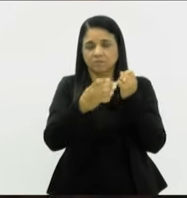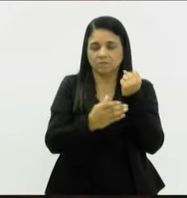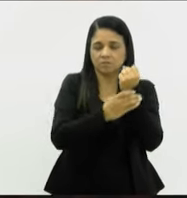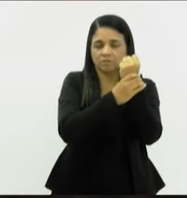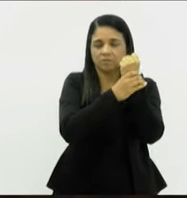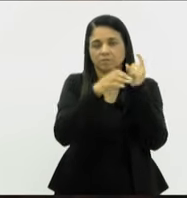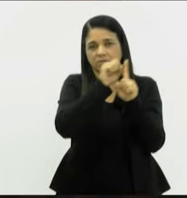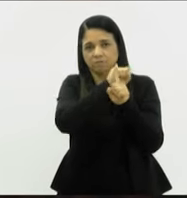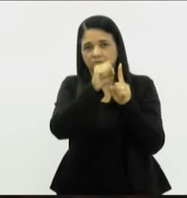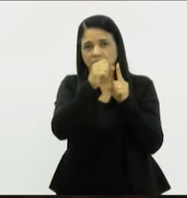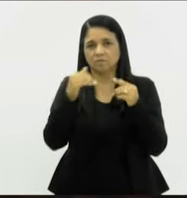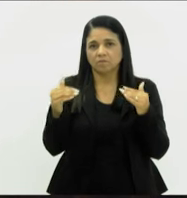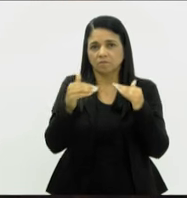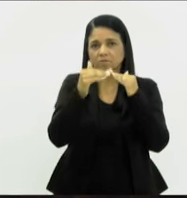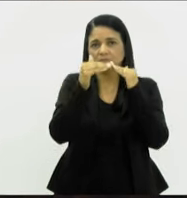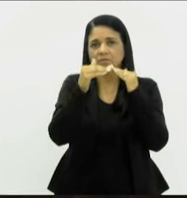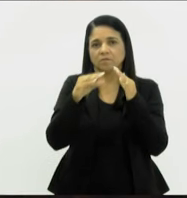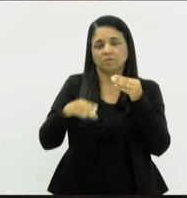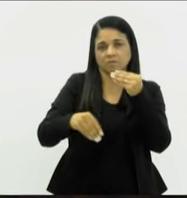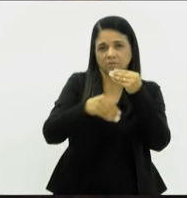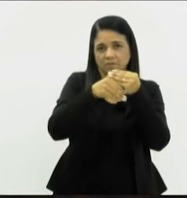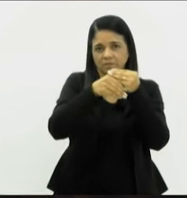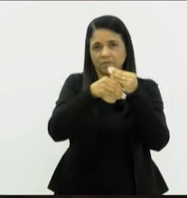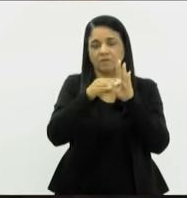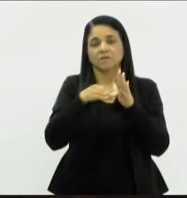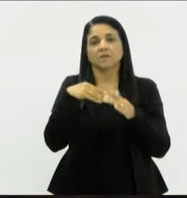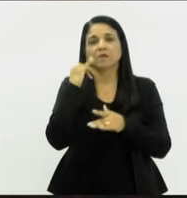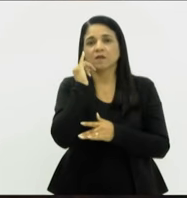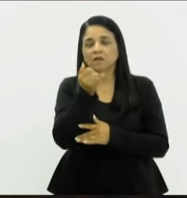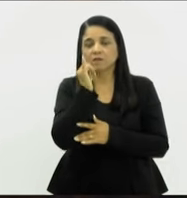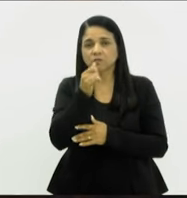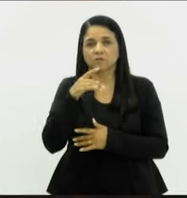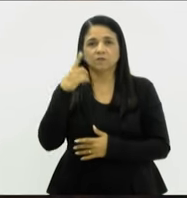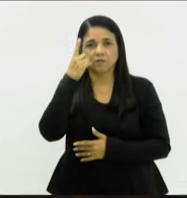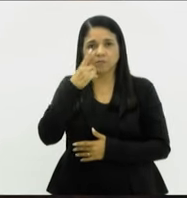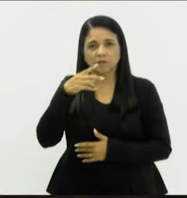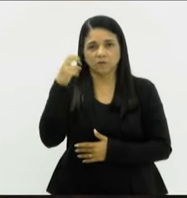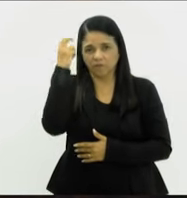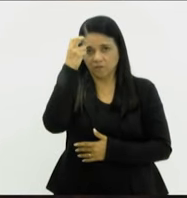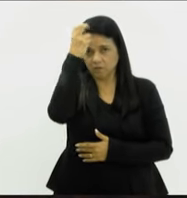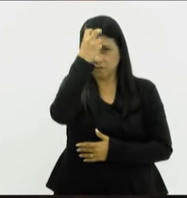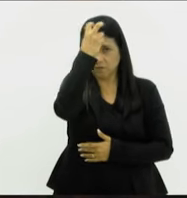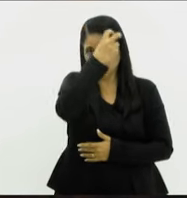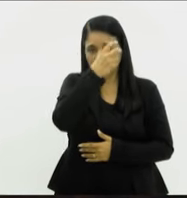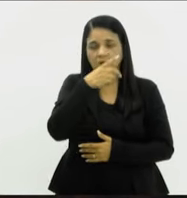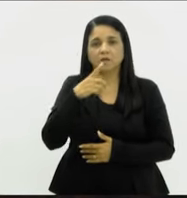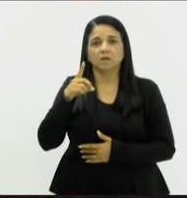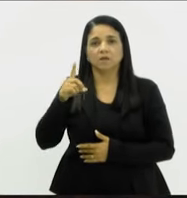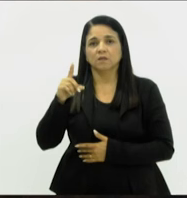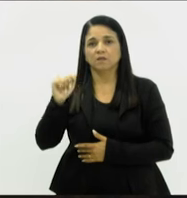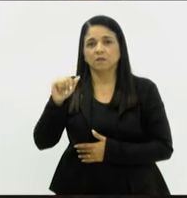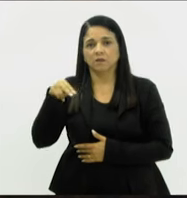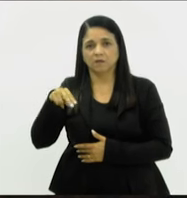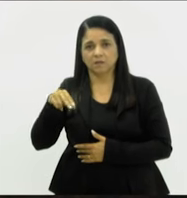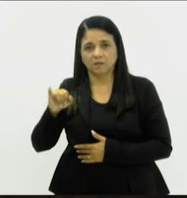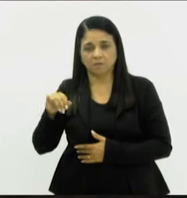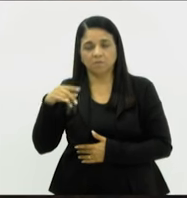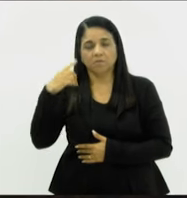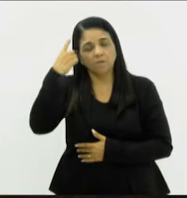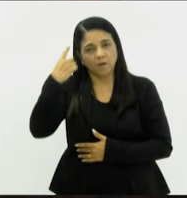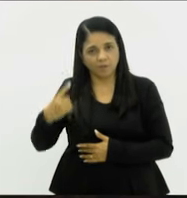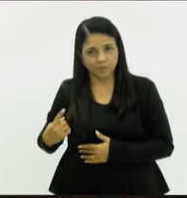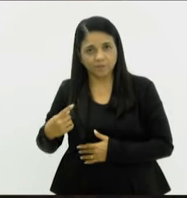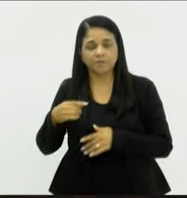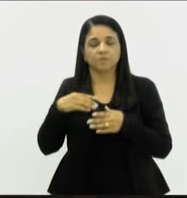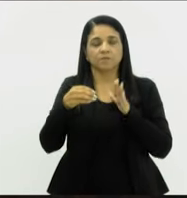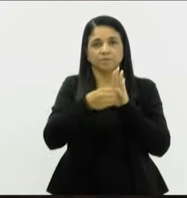Social, favorável com emenda. Relatores, deputada Verônica Lima e Dani Balbi. Pendendo de pareceres